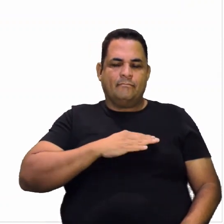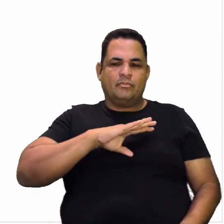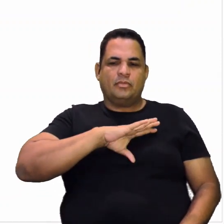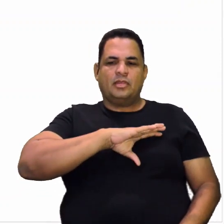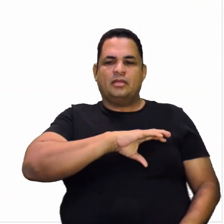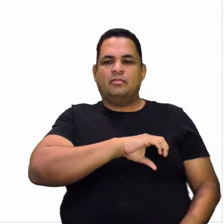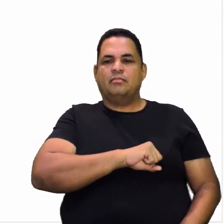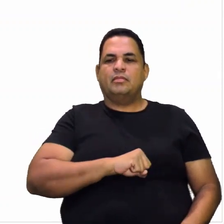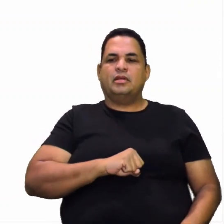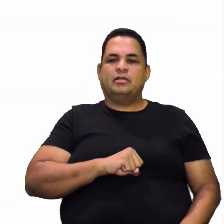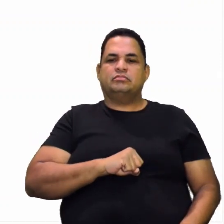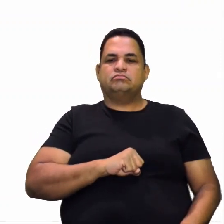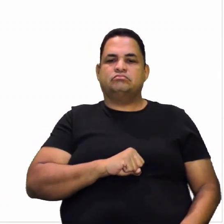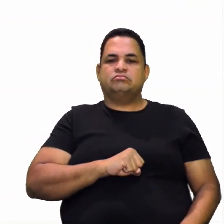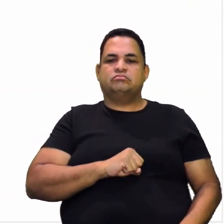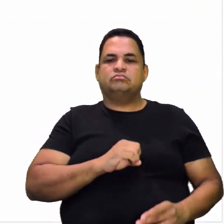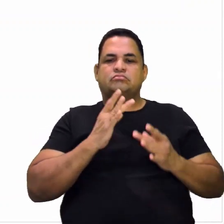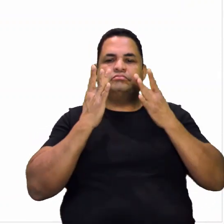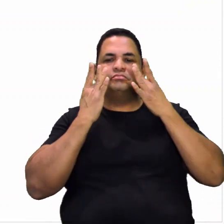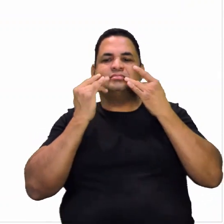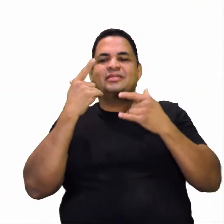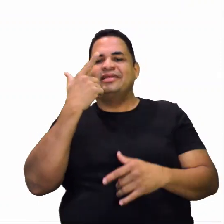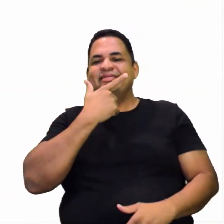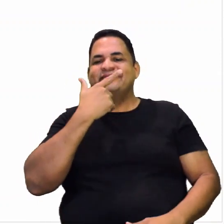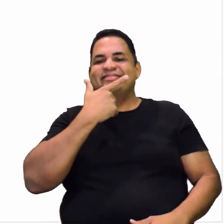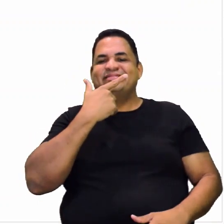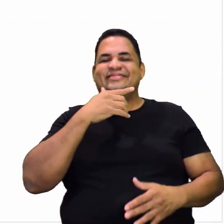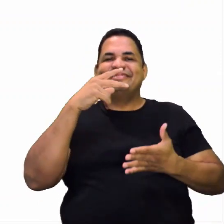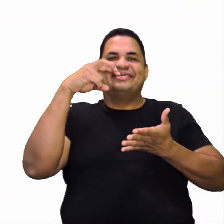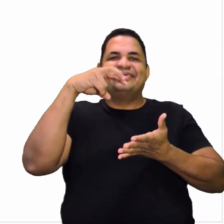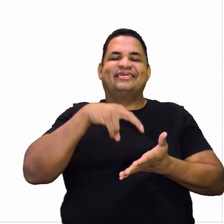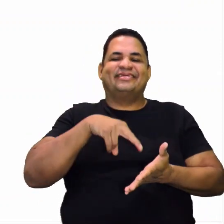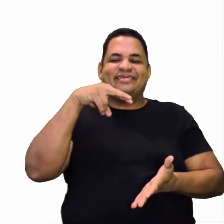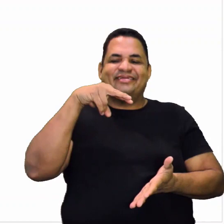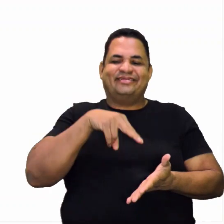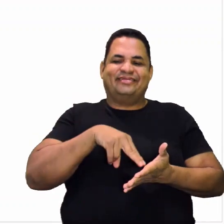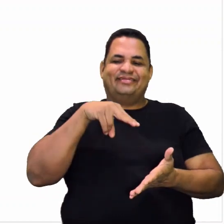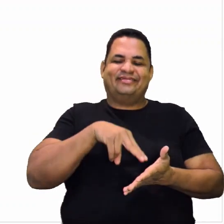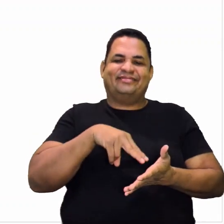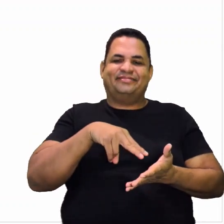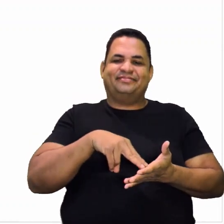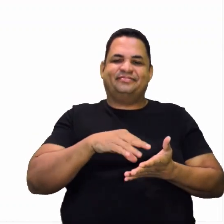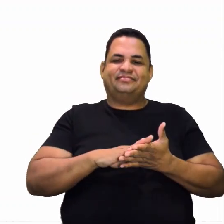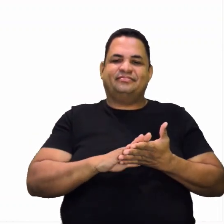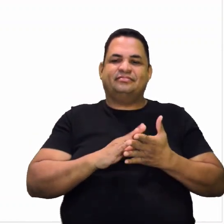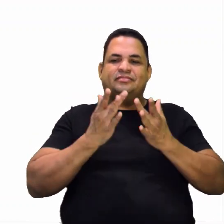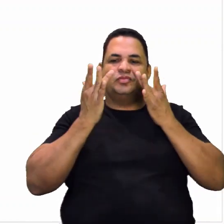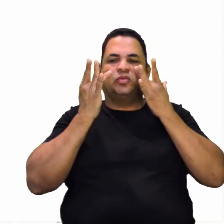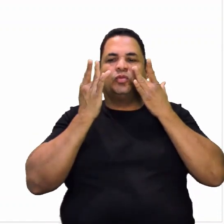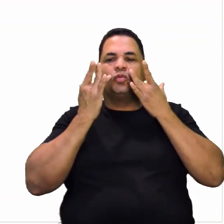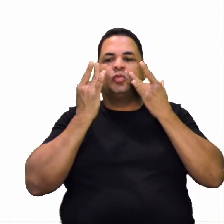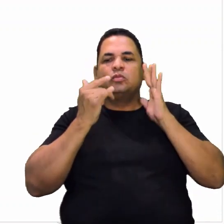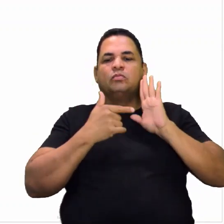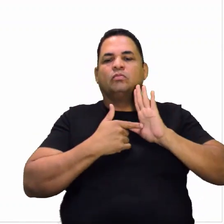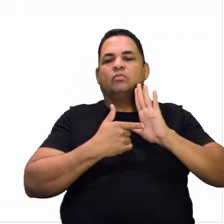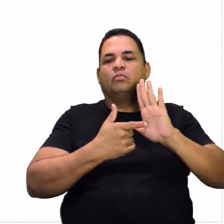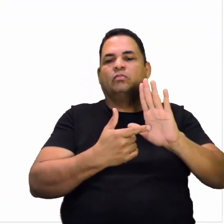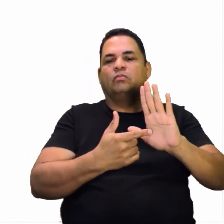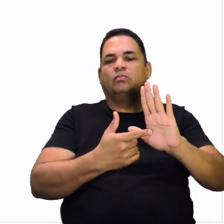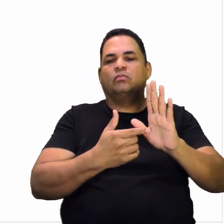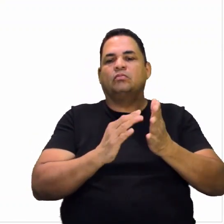teatro, pela risada, pela alegria. As peças elas eram apresentadas